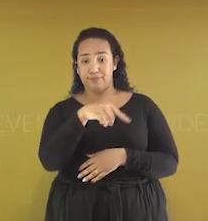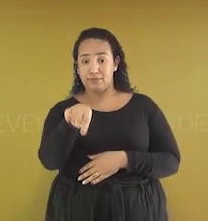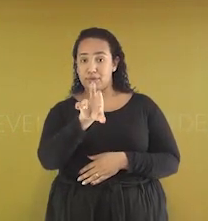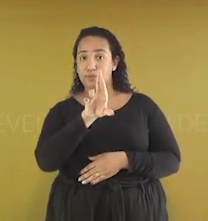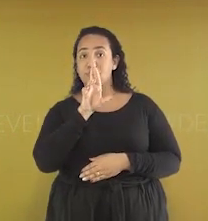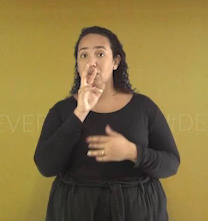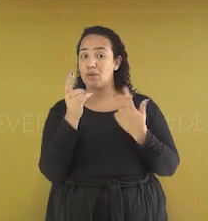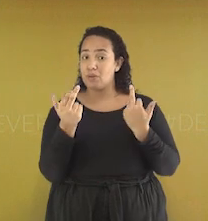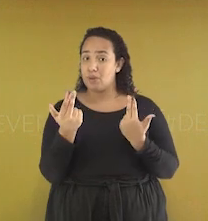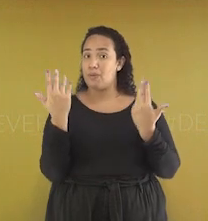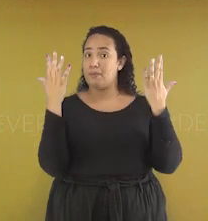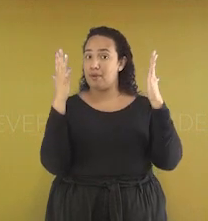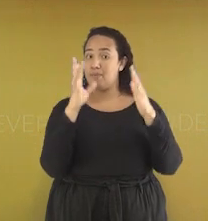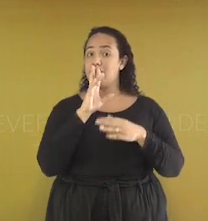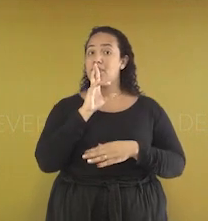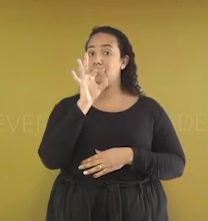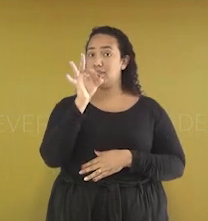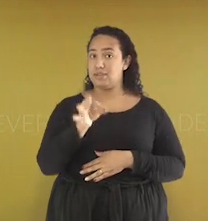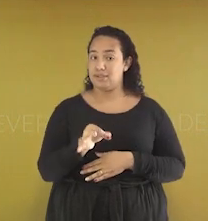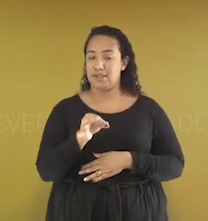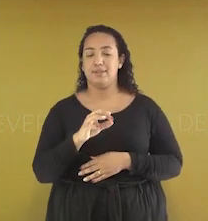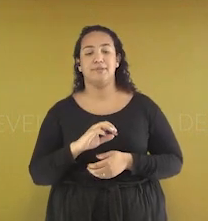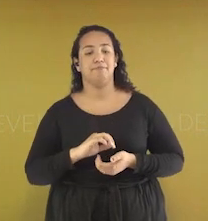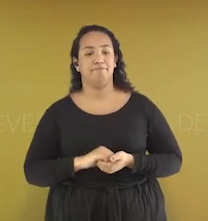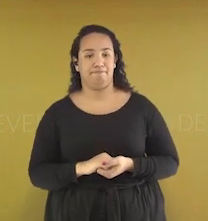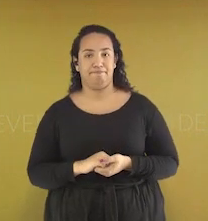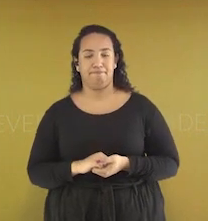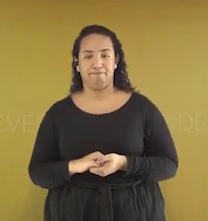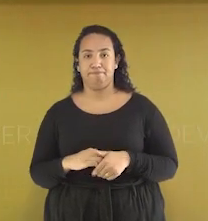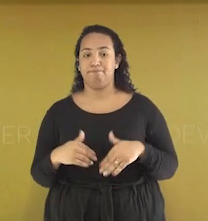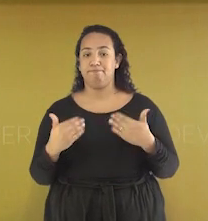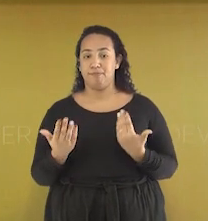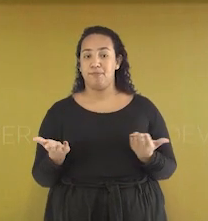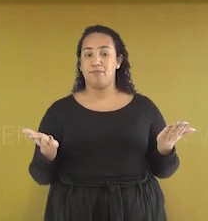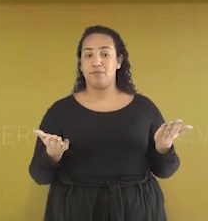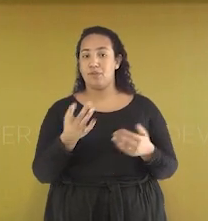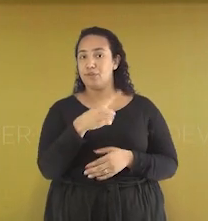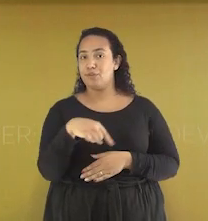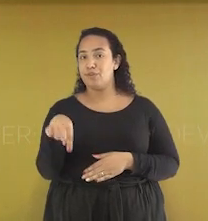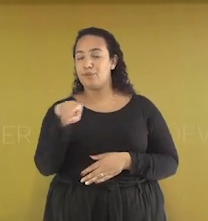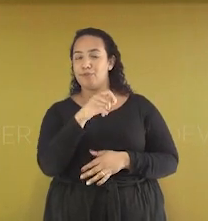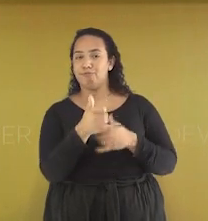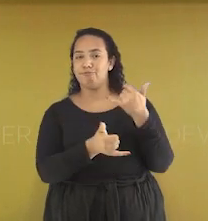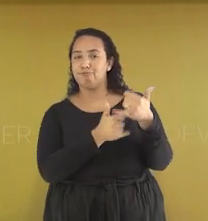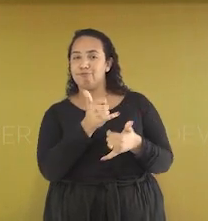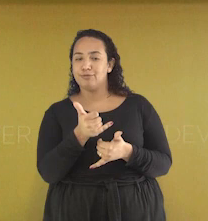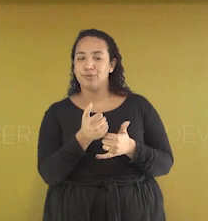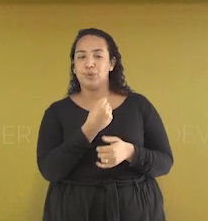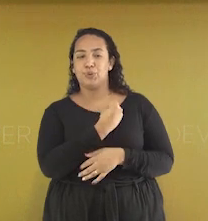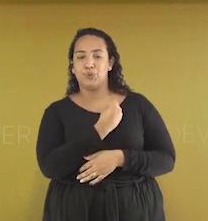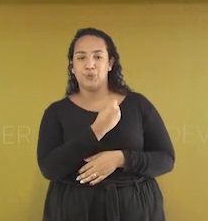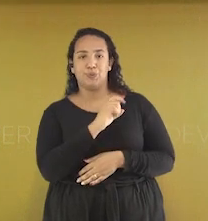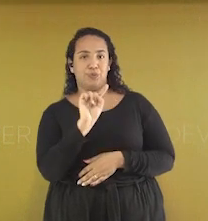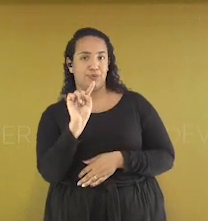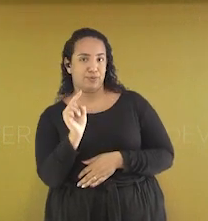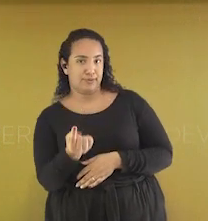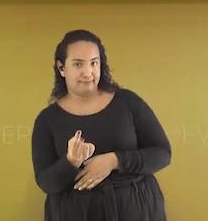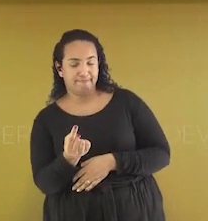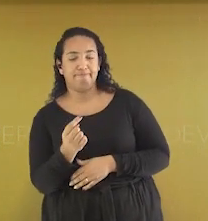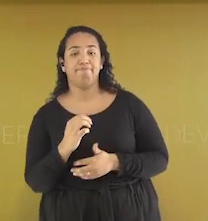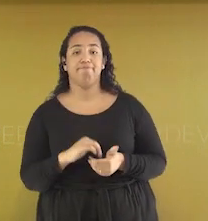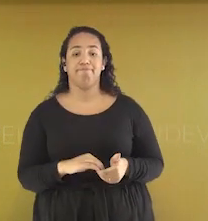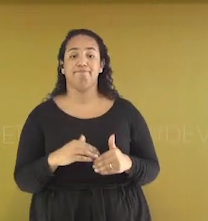centavos. Se você respondeu assim, acertou muito bem. Pessoal, vamos agora jogar o jogo dos